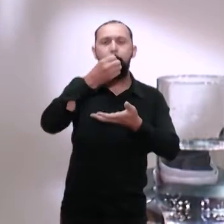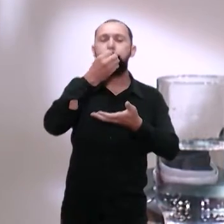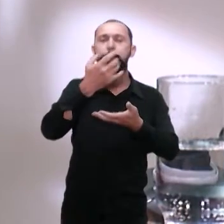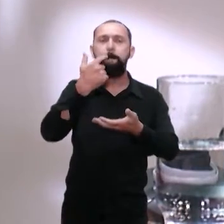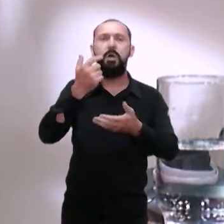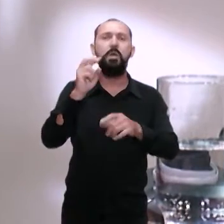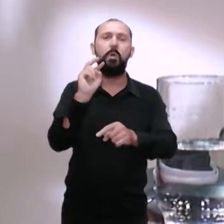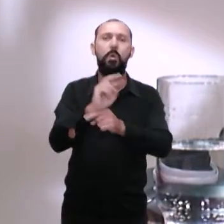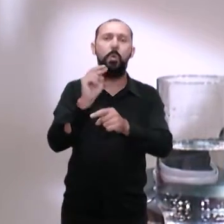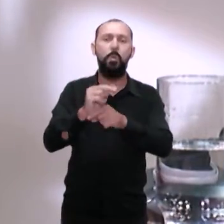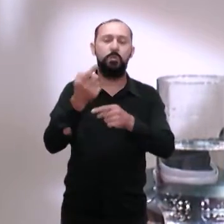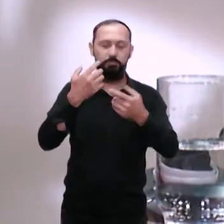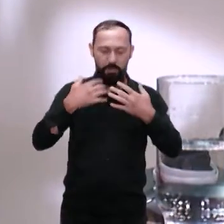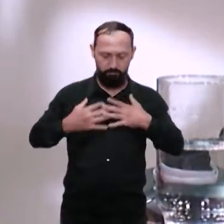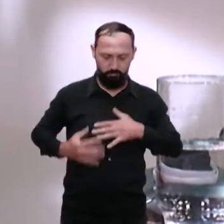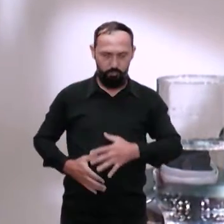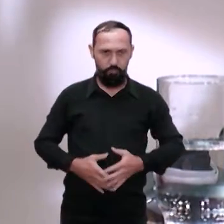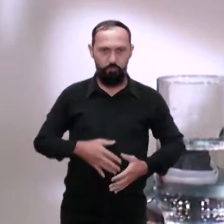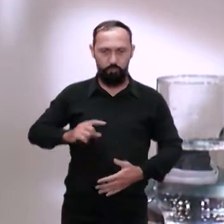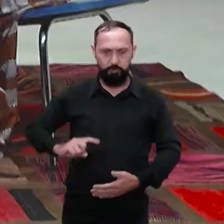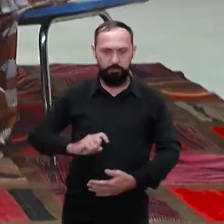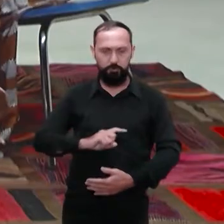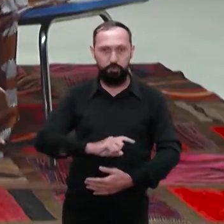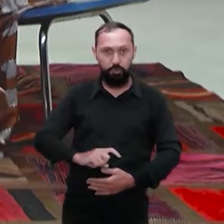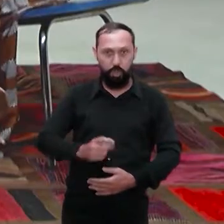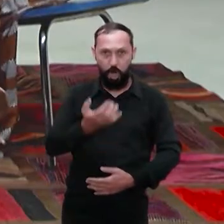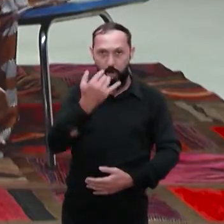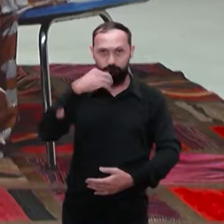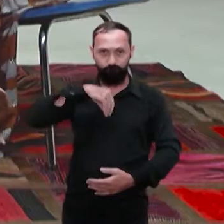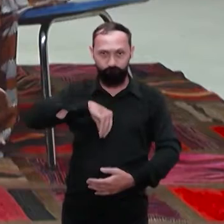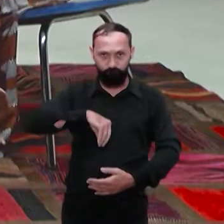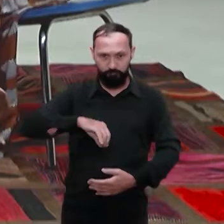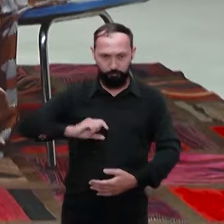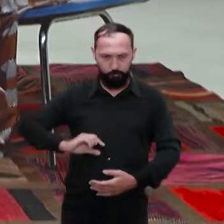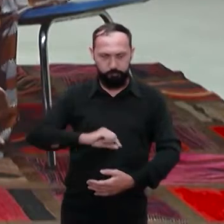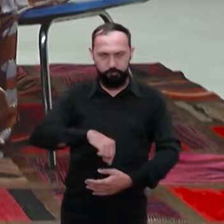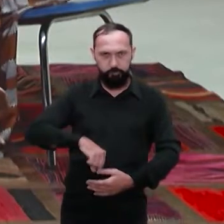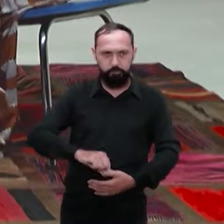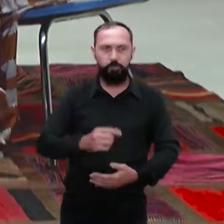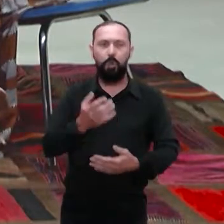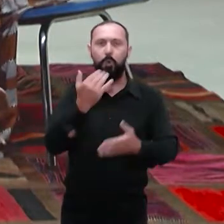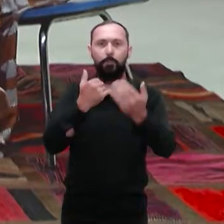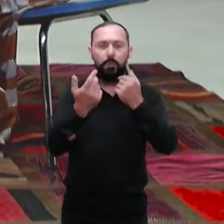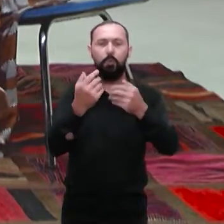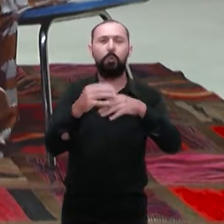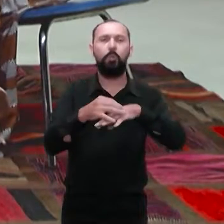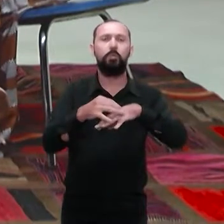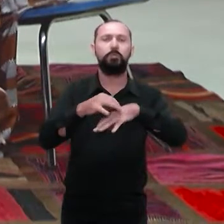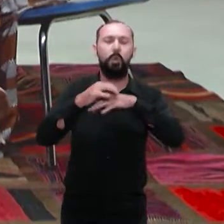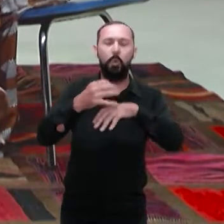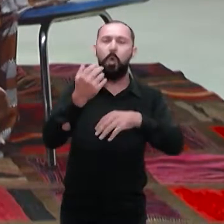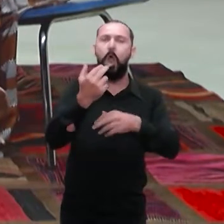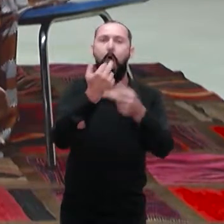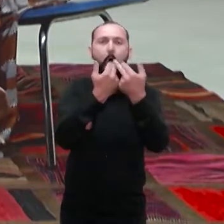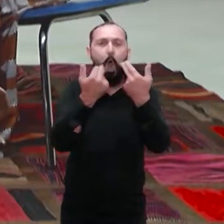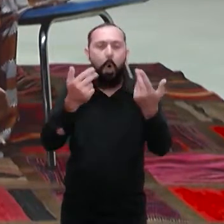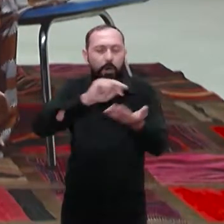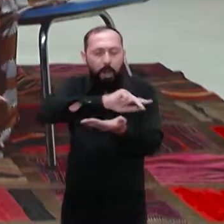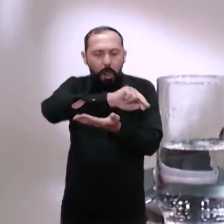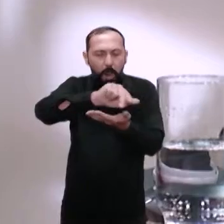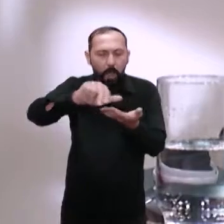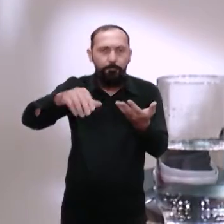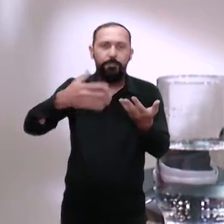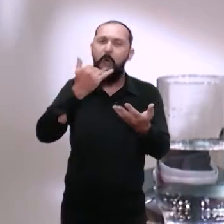o seu cérebro, você tem que comer bem, cuidar da microbiota, nossa microbiota intestinal, comer